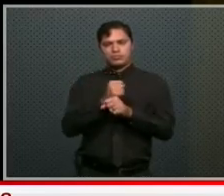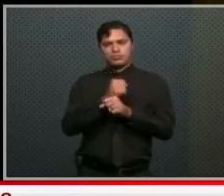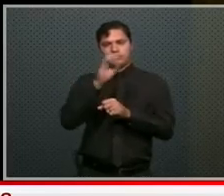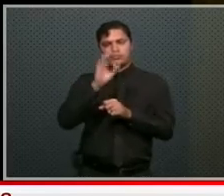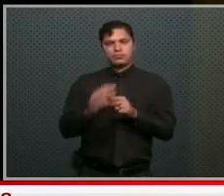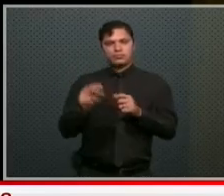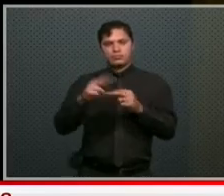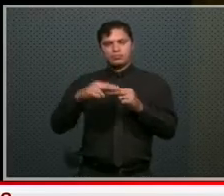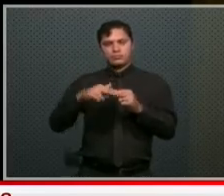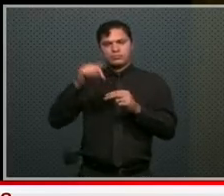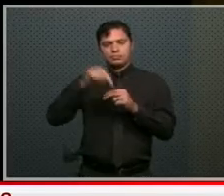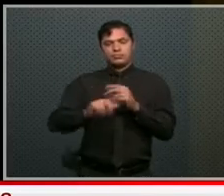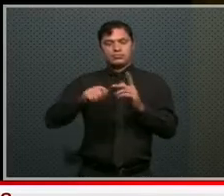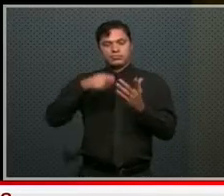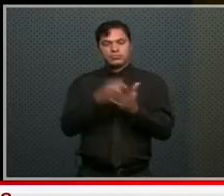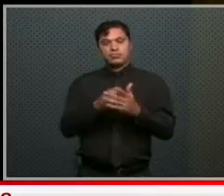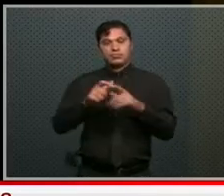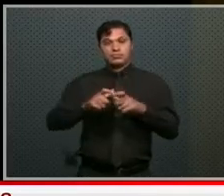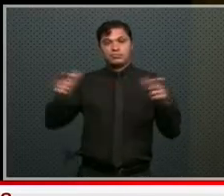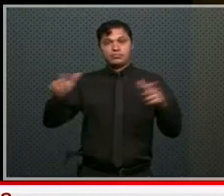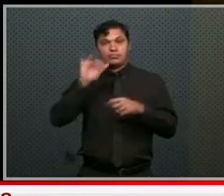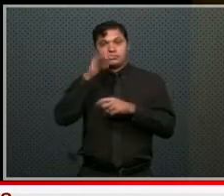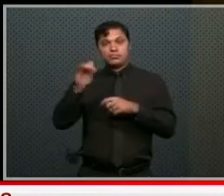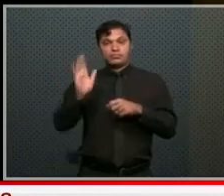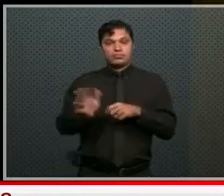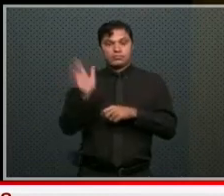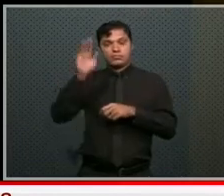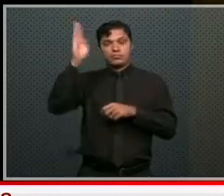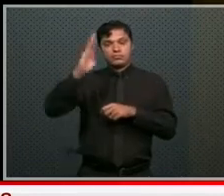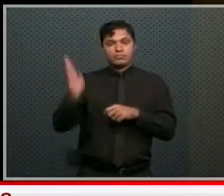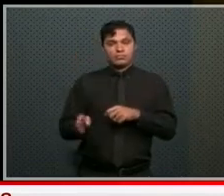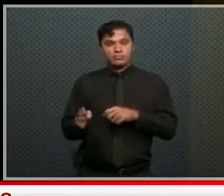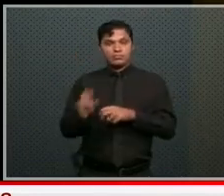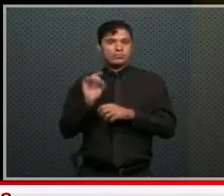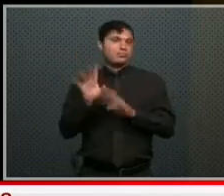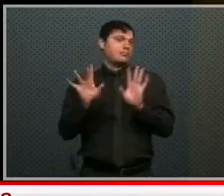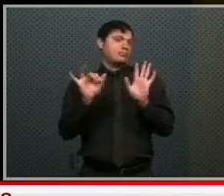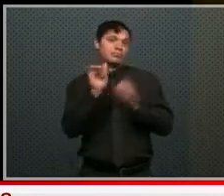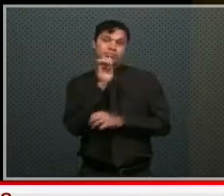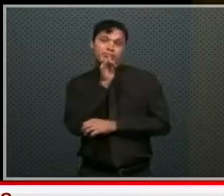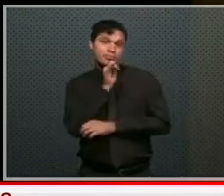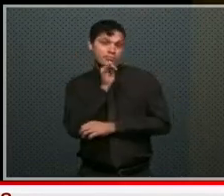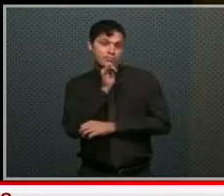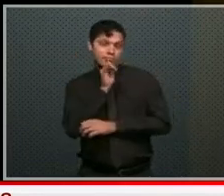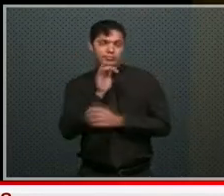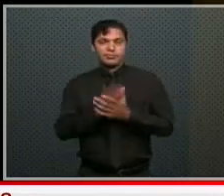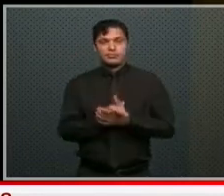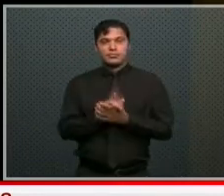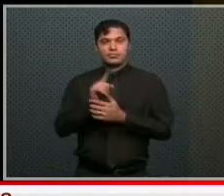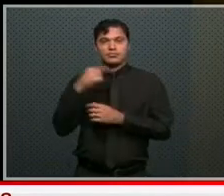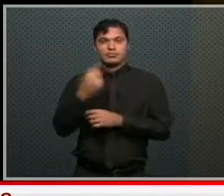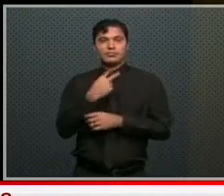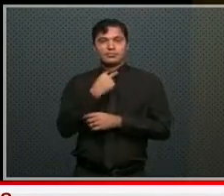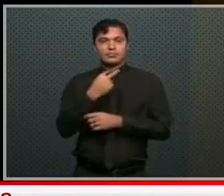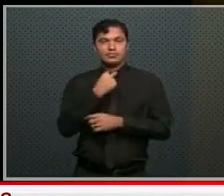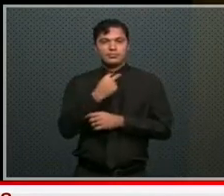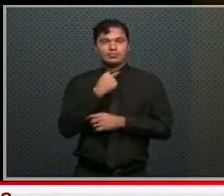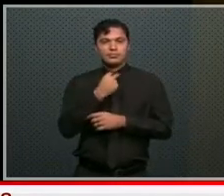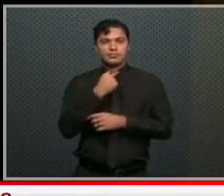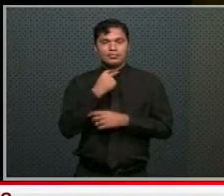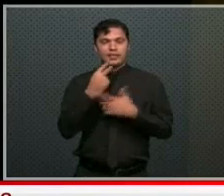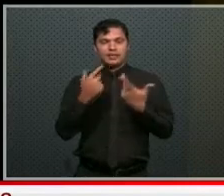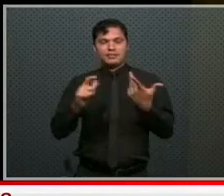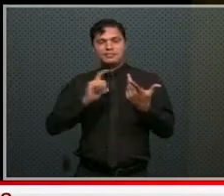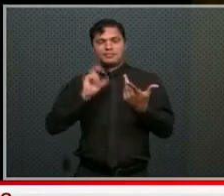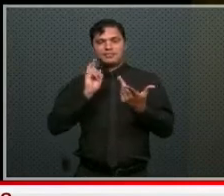o mais alto consumo de energia elétrica do Brasil tô dando apenas um exemplo que nós não podemos continuar dessa maneira